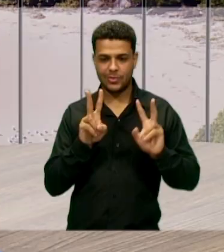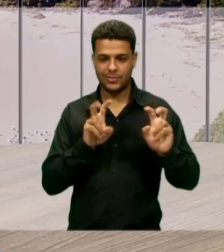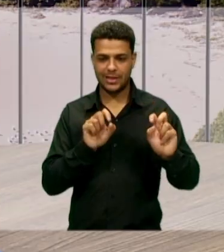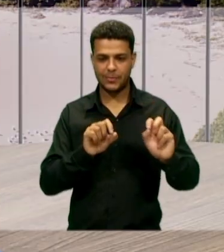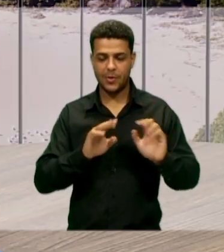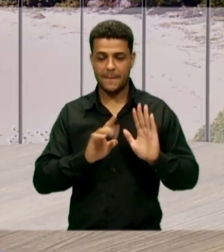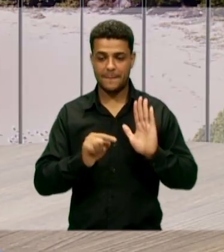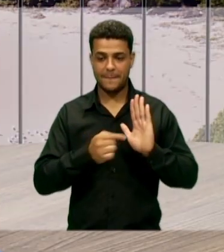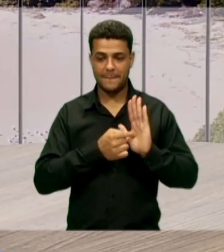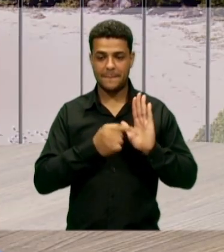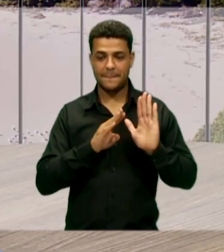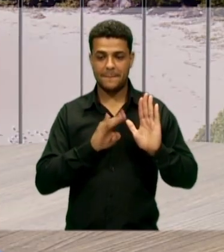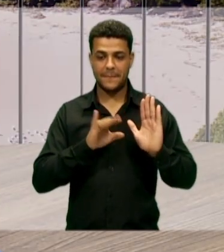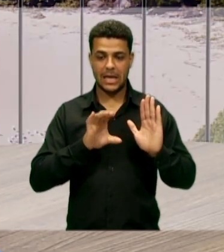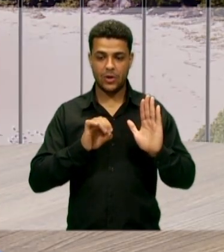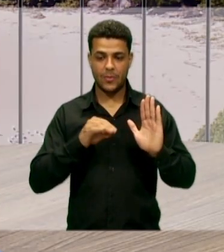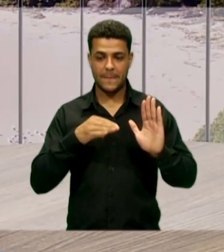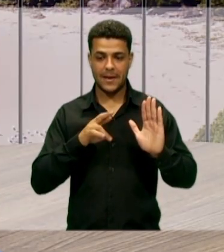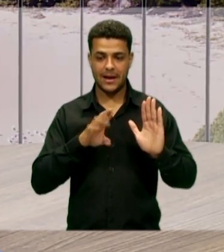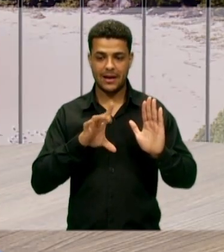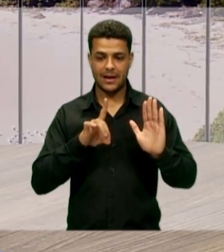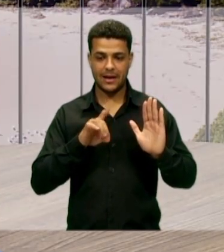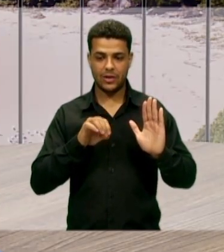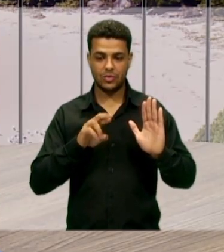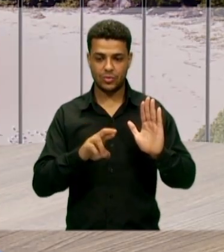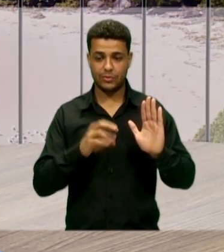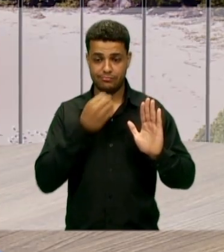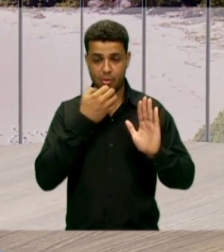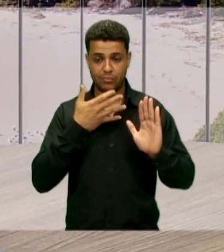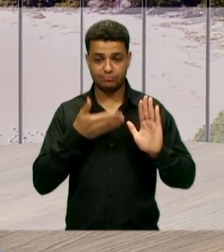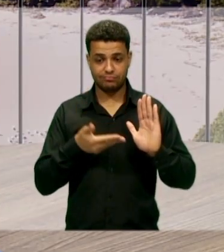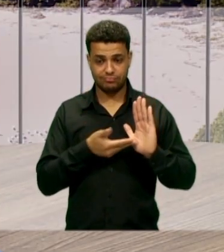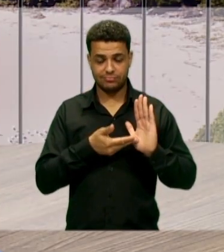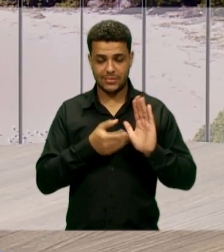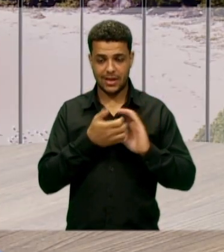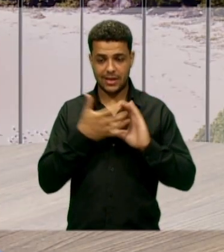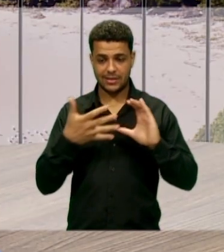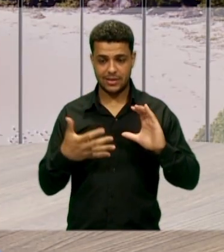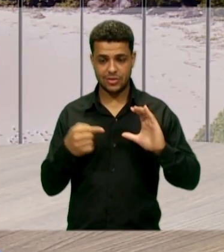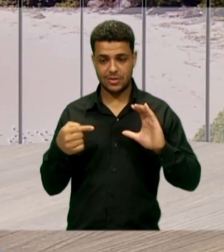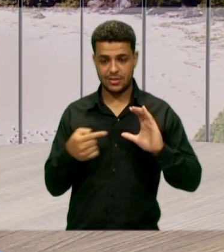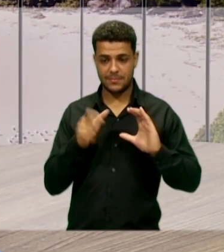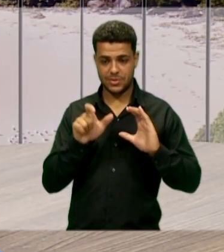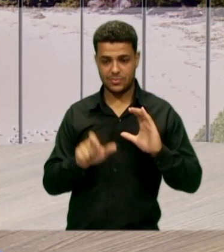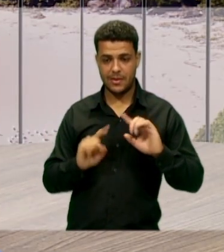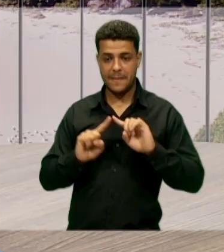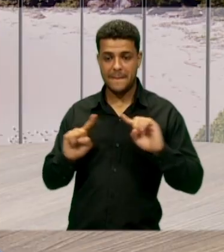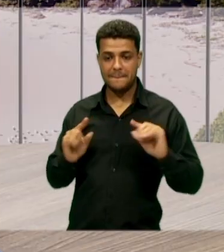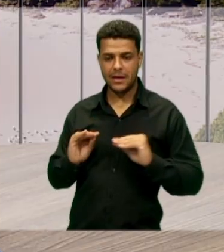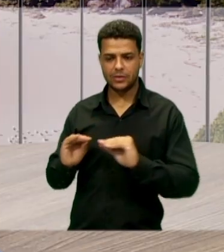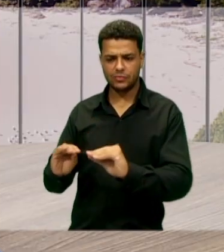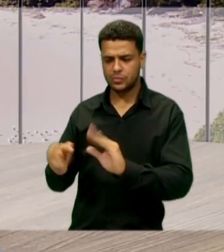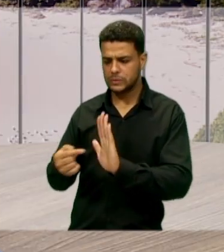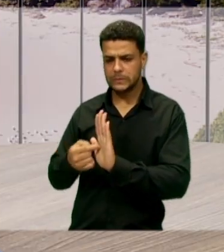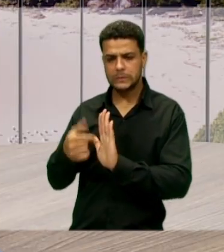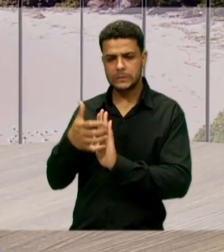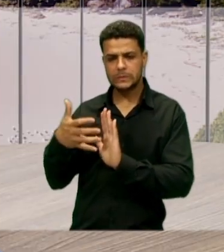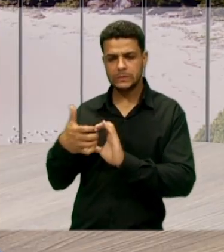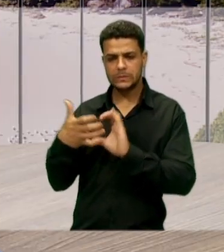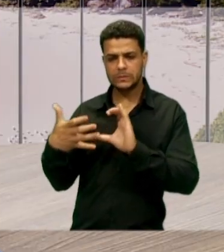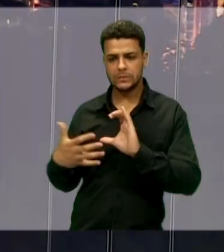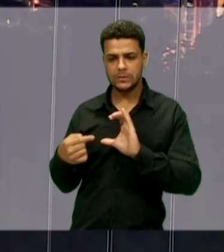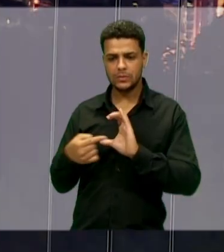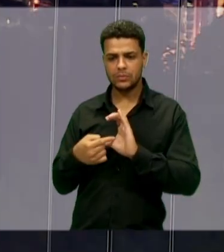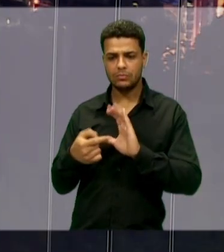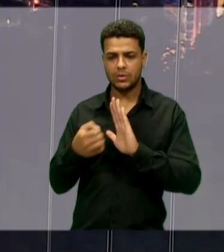algum biomarcador favorável. Então, o primeiro passo, às vezes, para indicar o medicamento para esses pacientes é detectar se o paciente tem